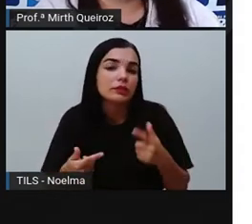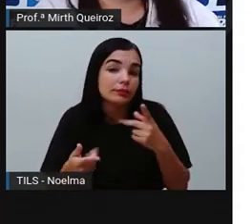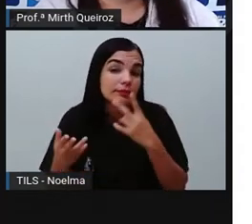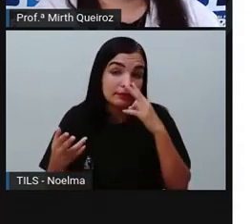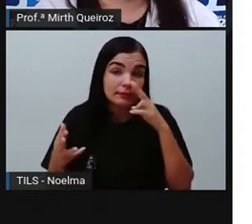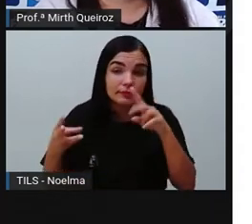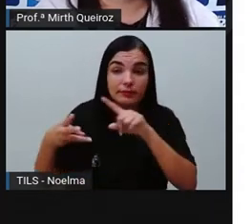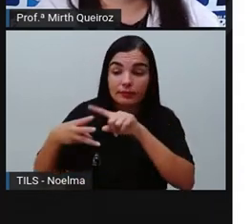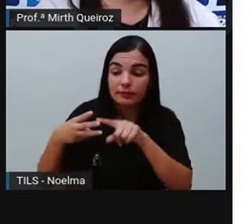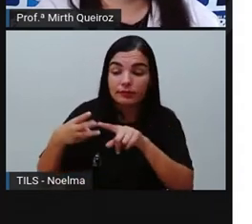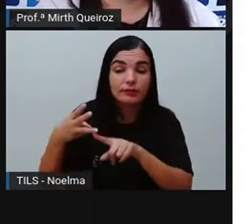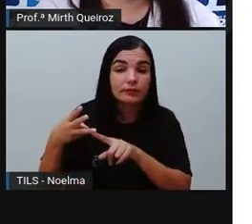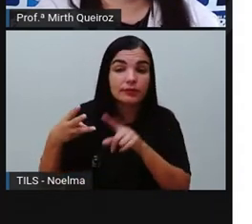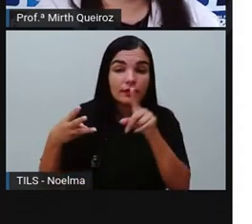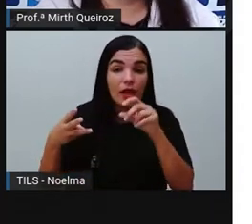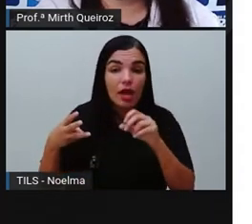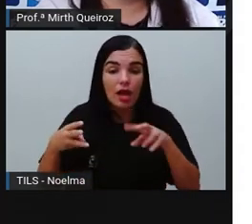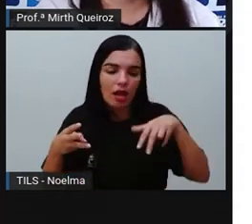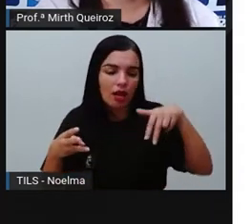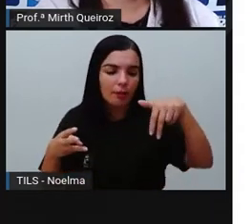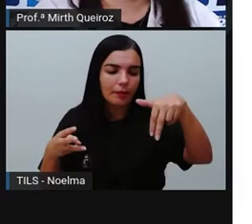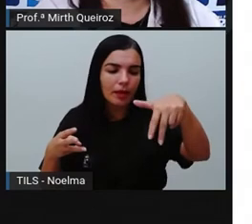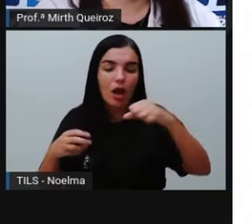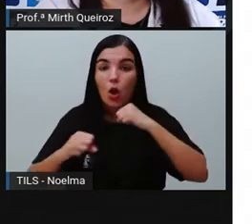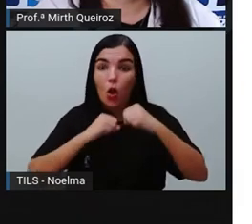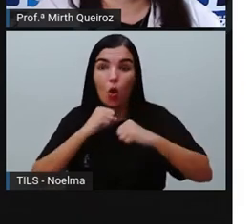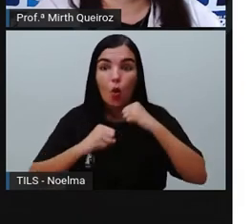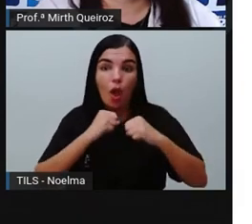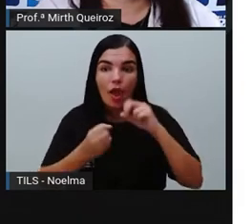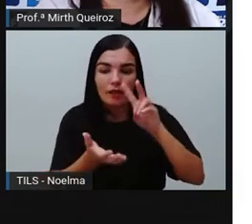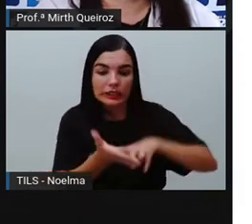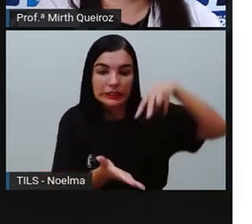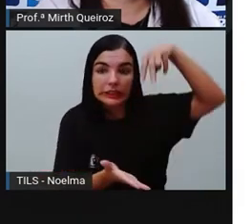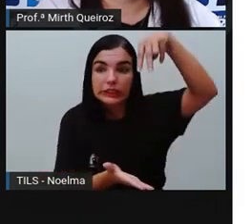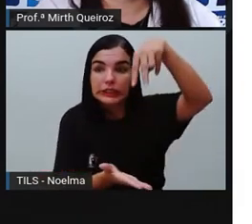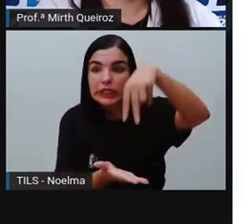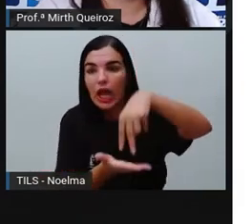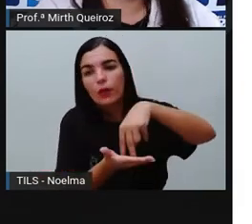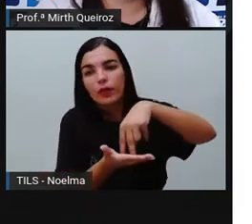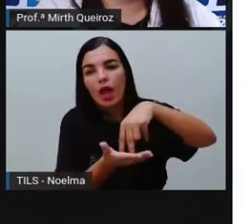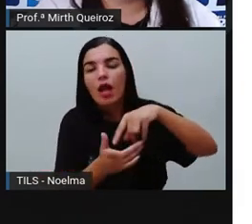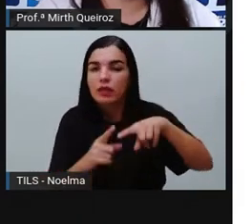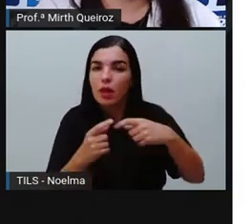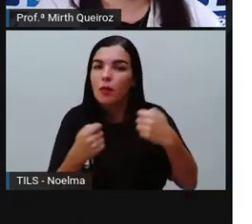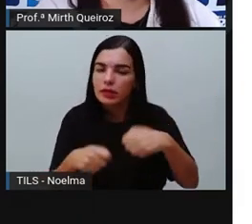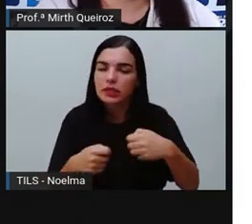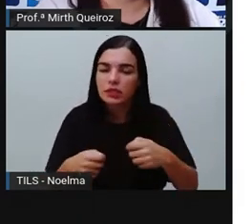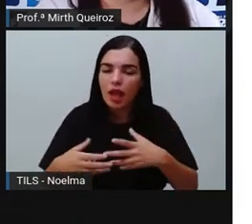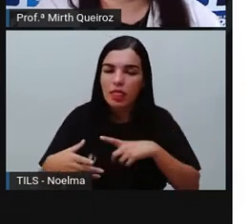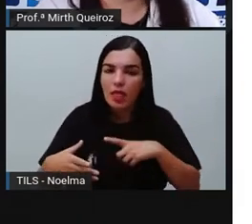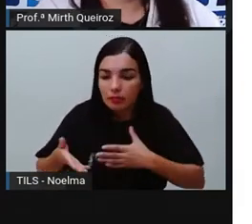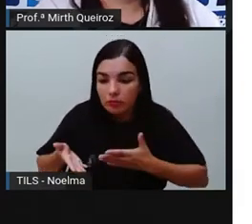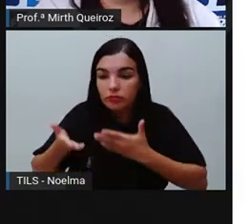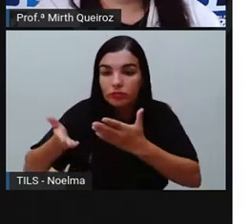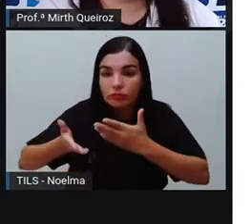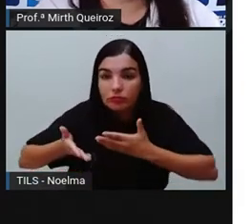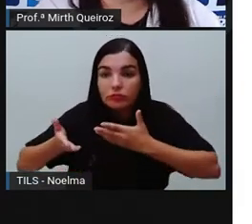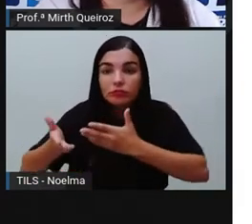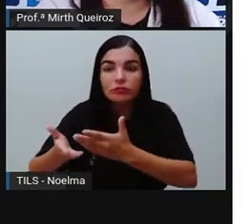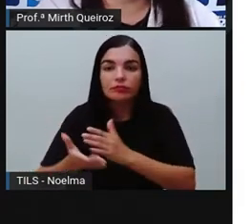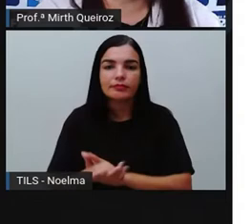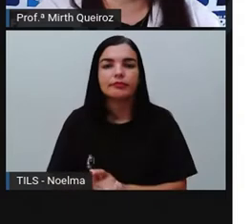Caminhar, correr, saltar. Então, esse tipo de atividade motora deve ser estimulado. Caminhar, né?